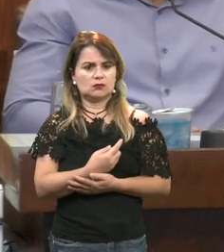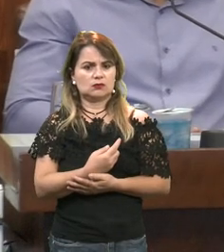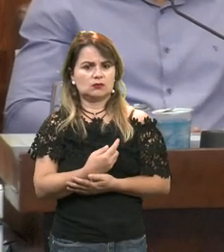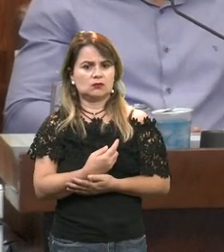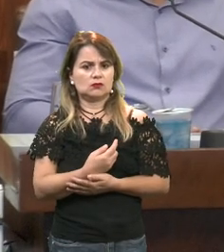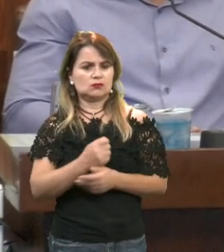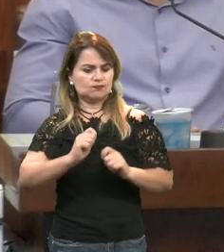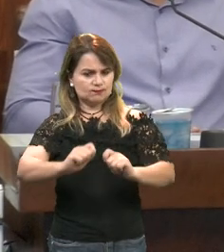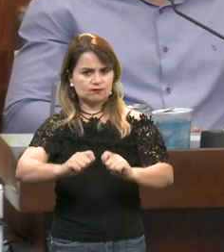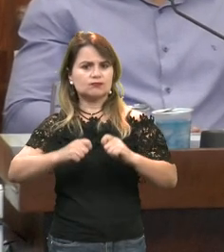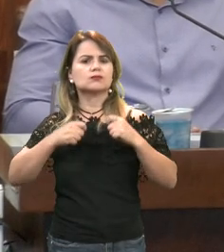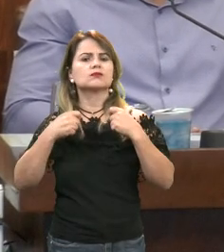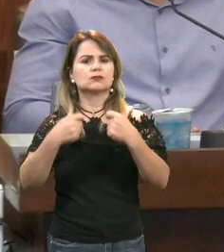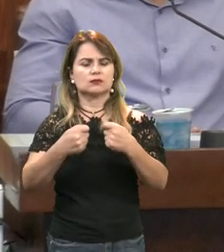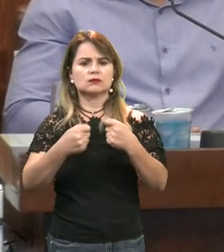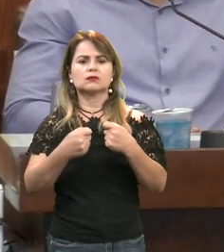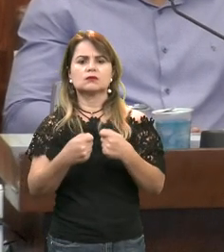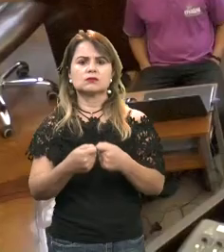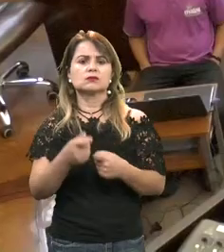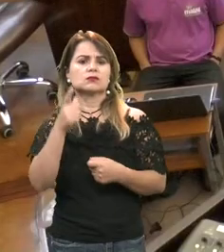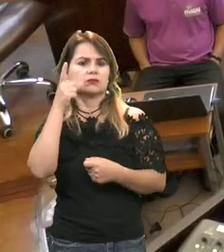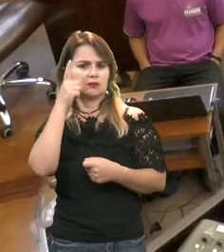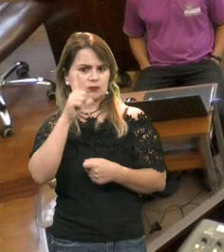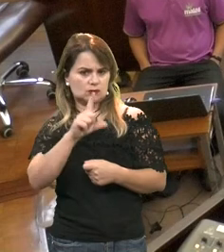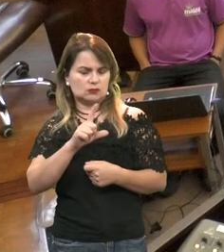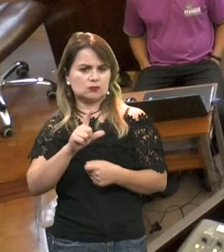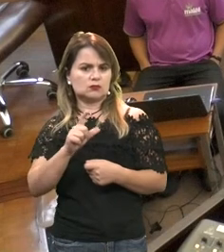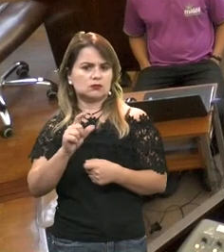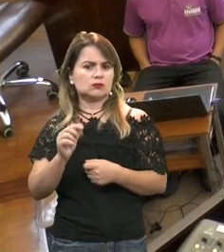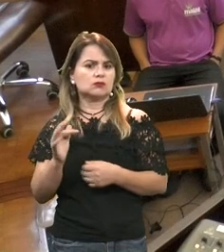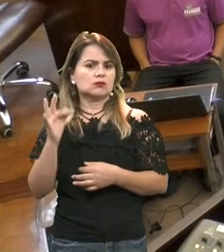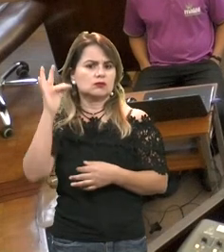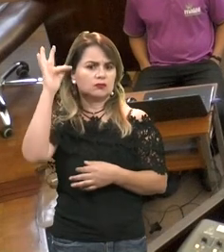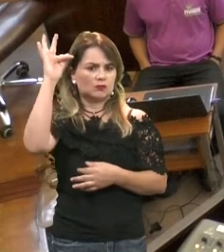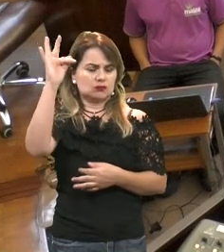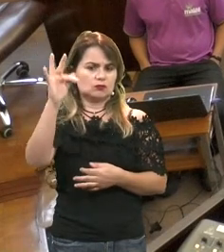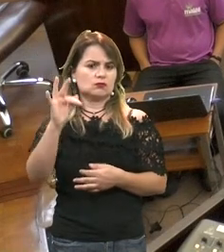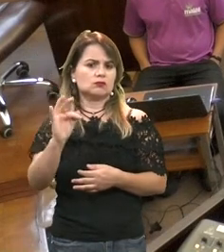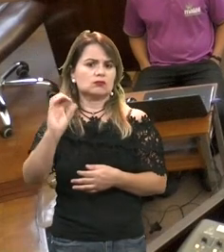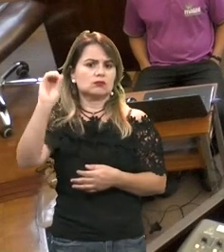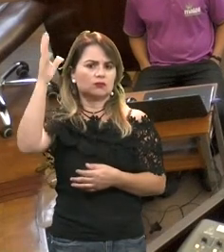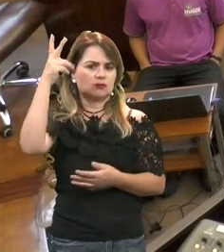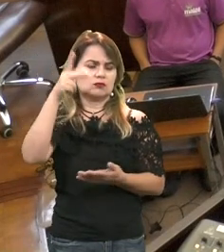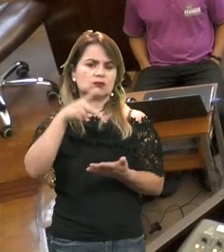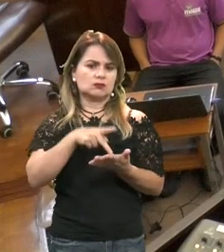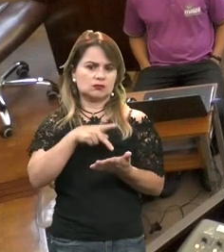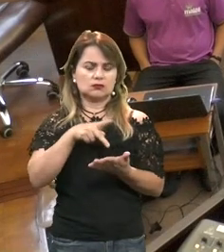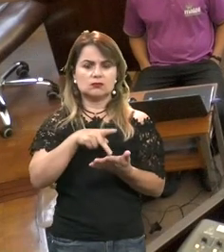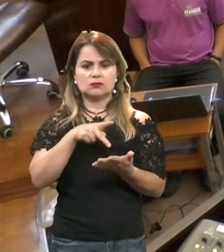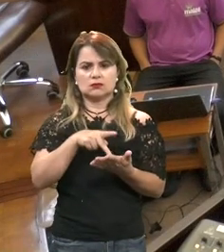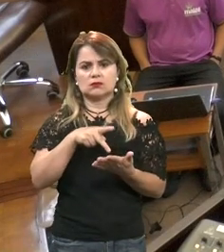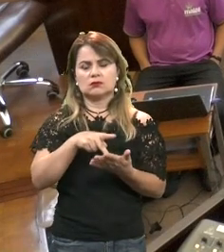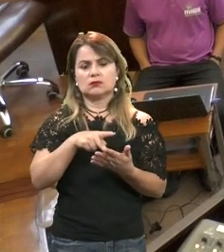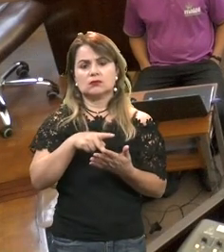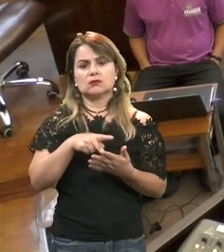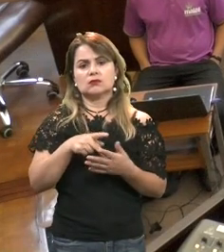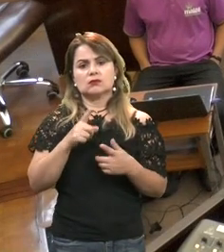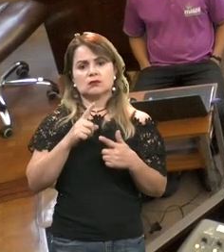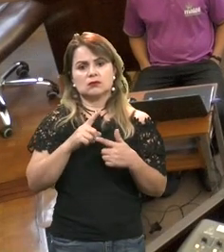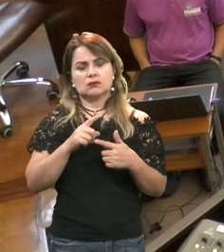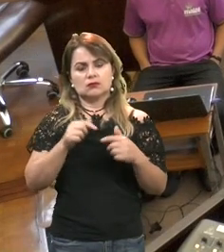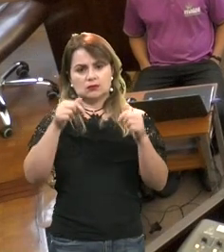empenhados no sentido que ele se torne realidade. Essa interlocução que essa casa tem com o Poder